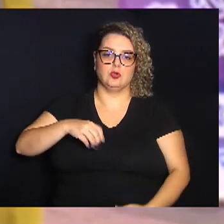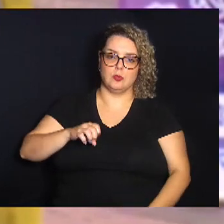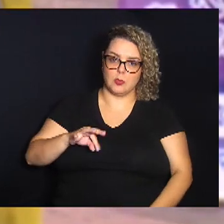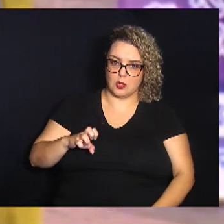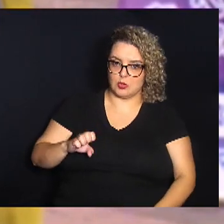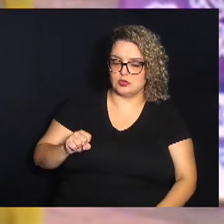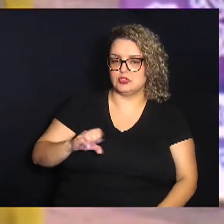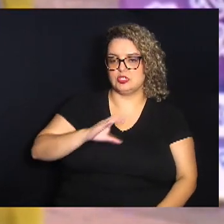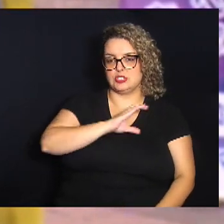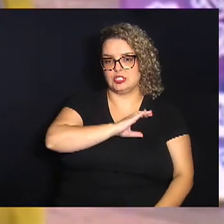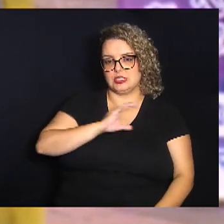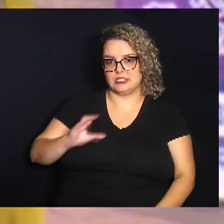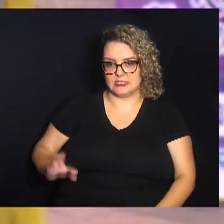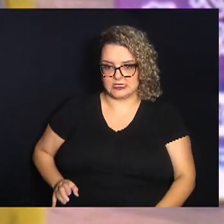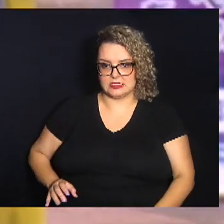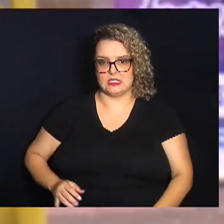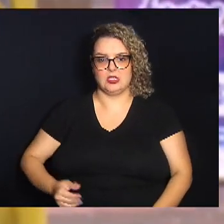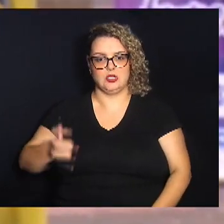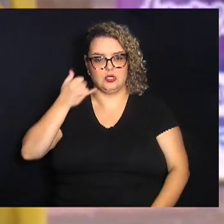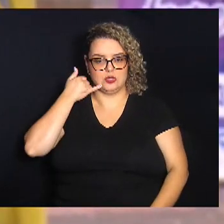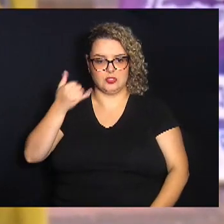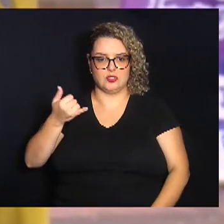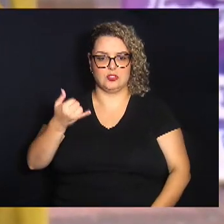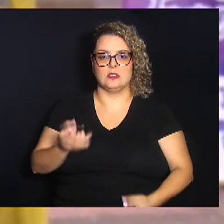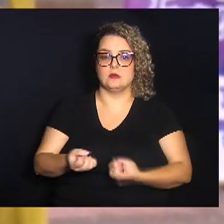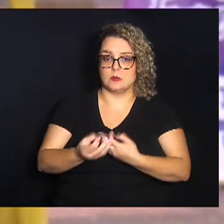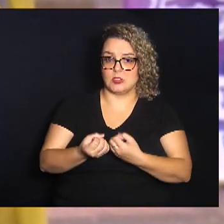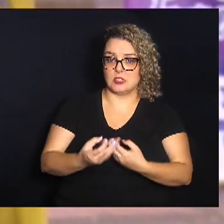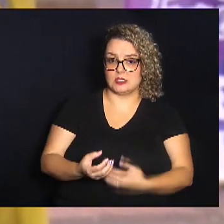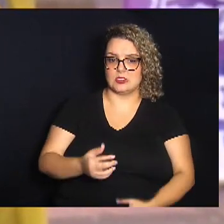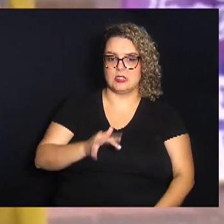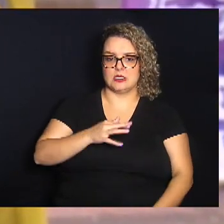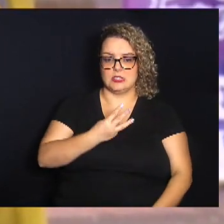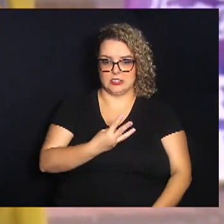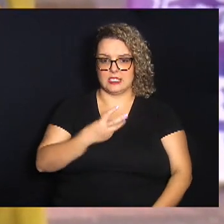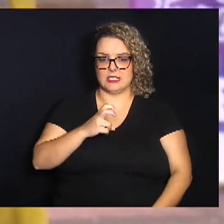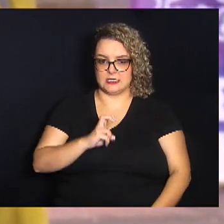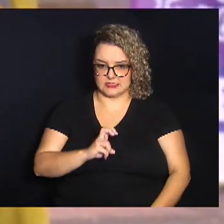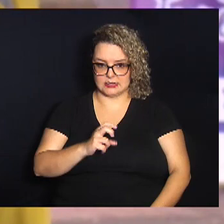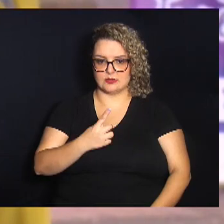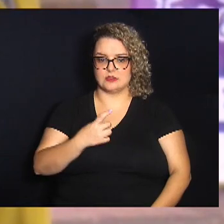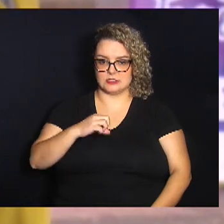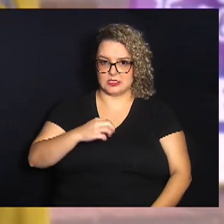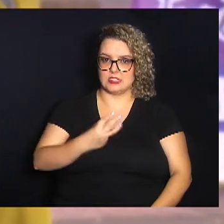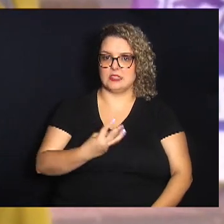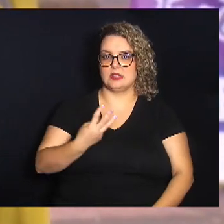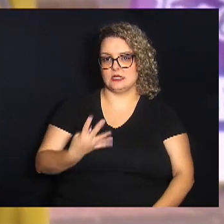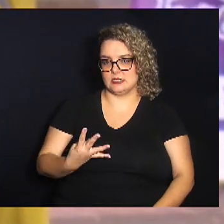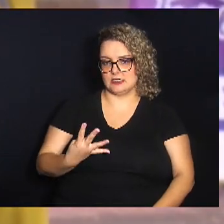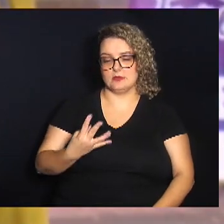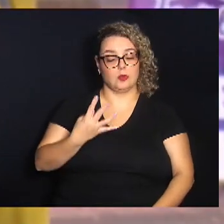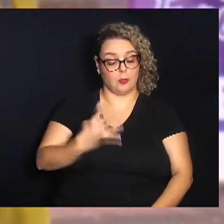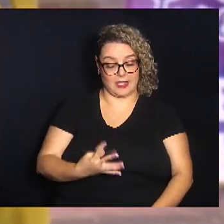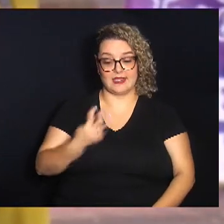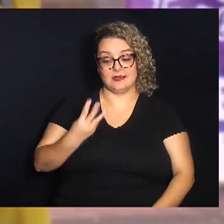alguma dúvida? É só ligar no telefone de informações da FUMEC no 3519 4300.